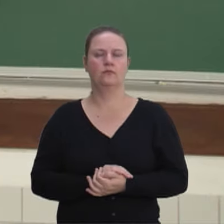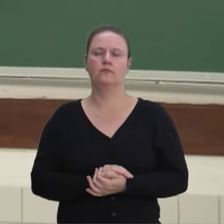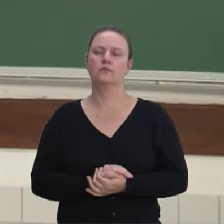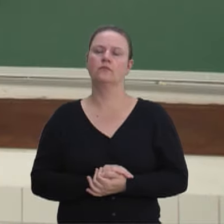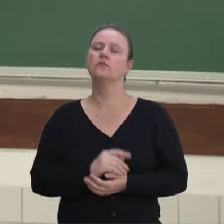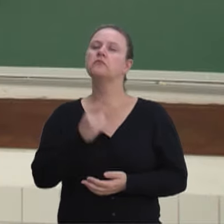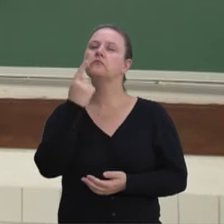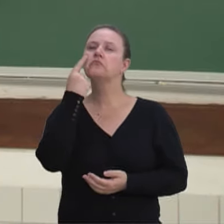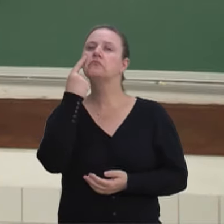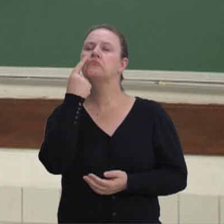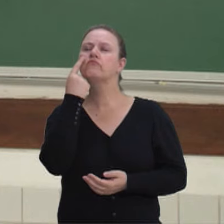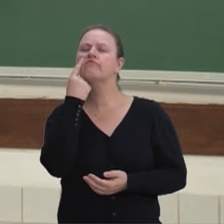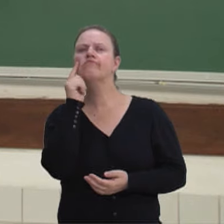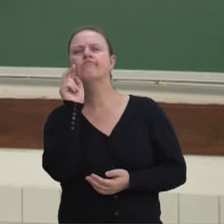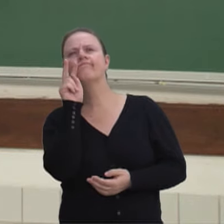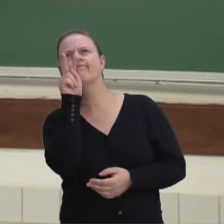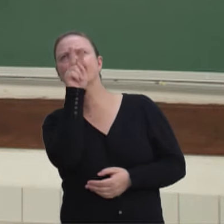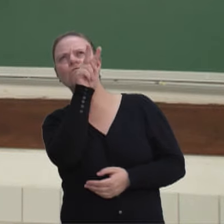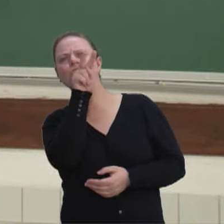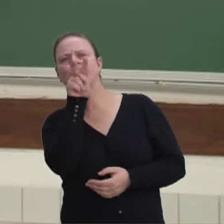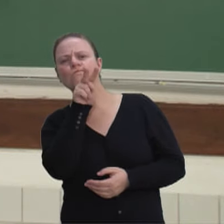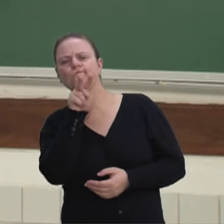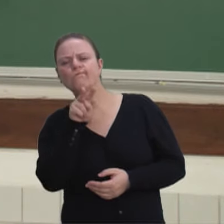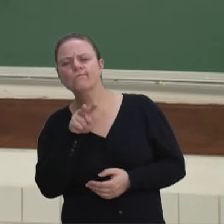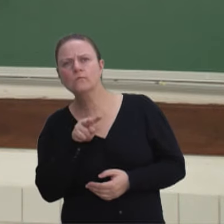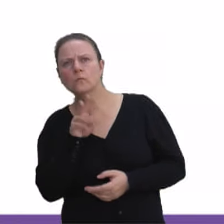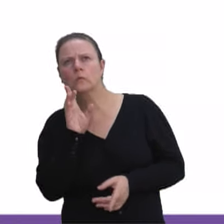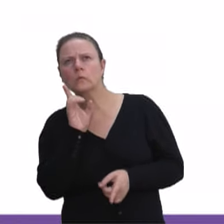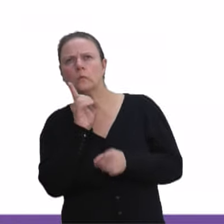Vou ver aqui nas minhas alternativas. Cheguei a algum?